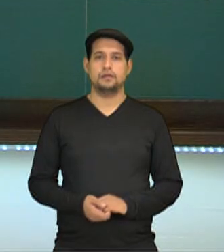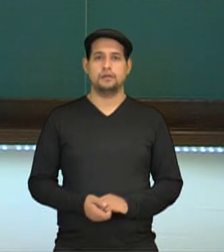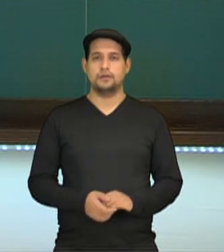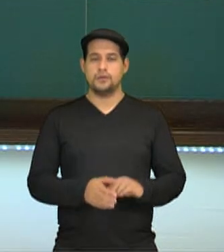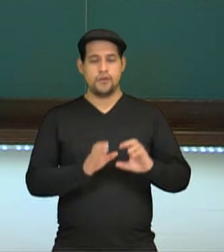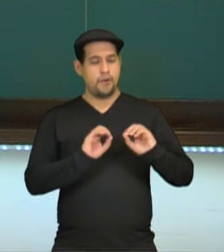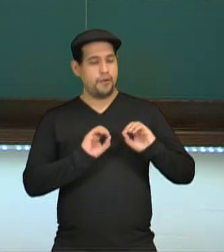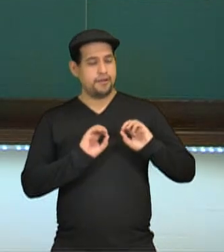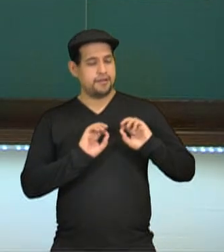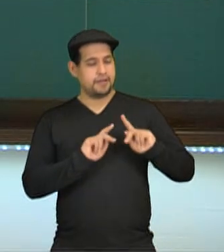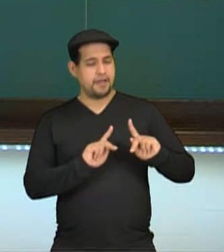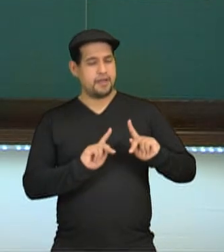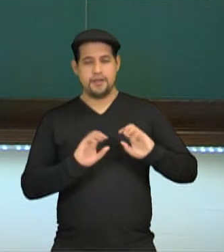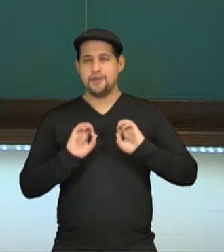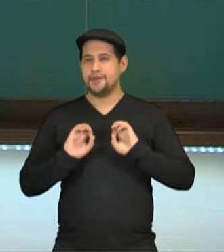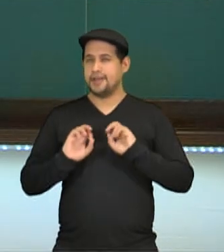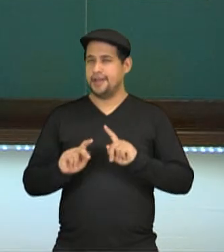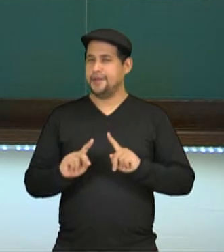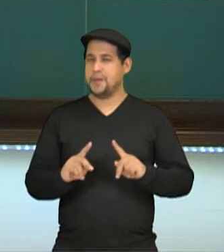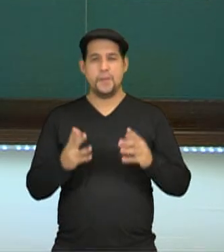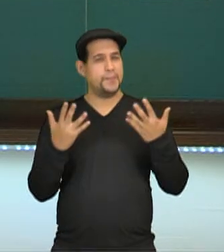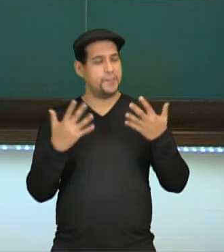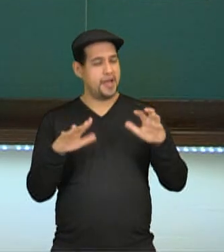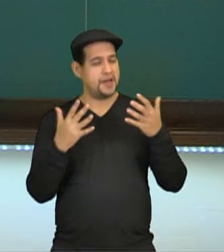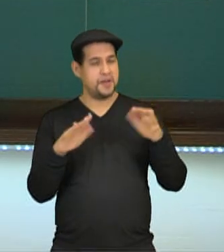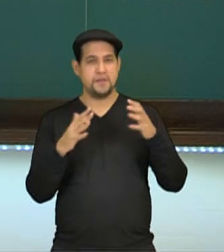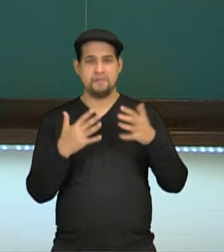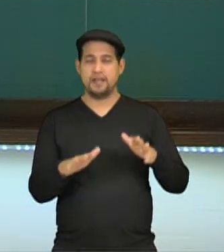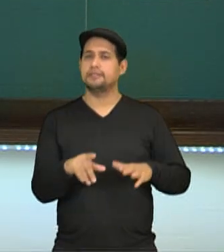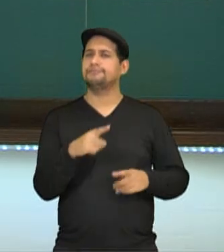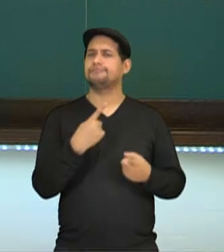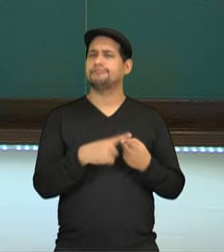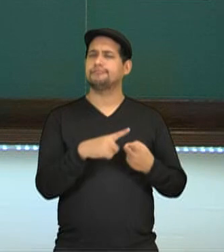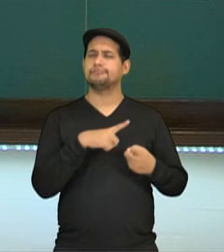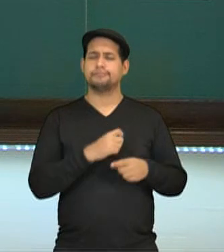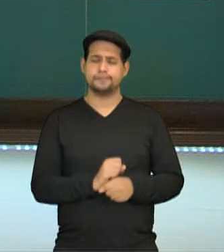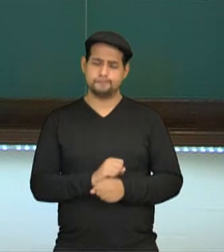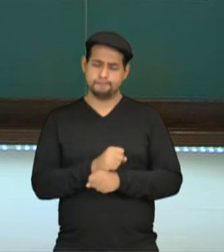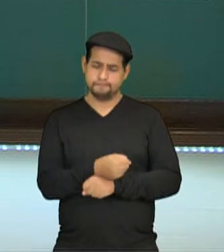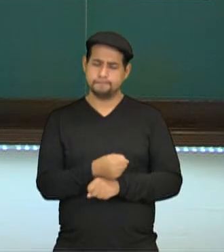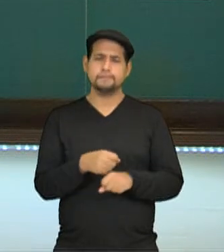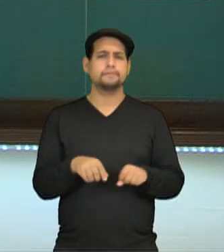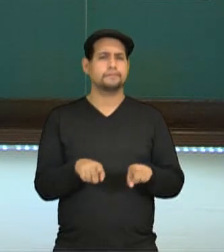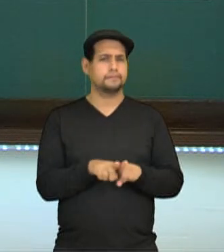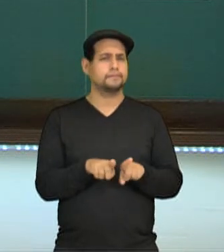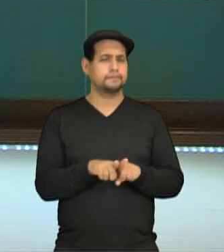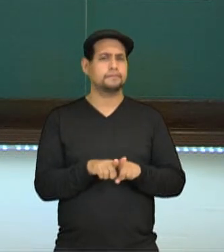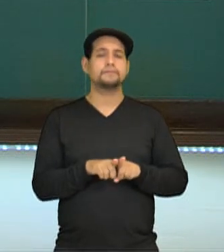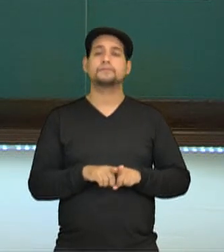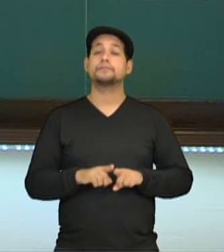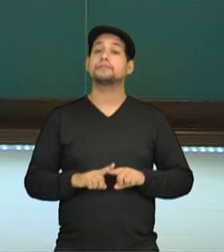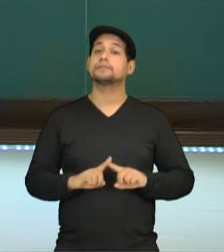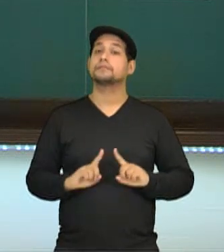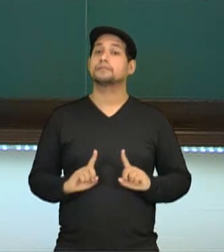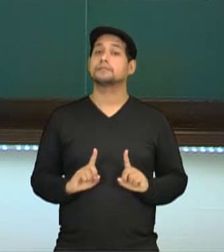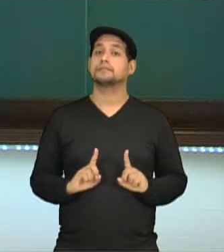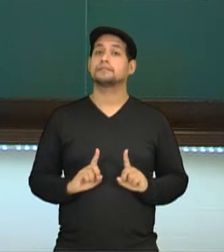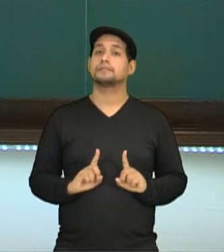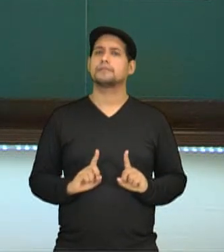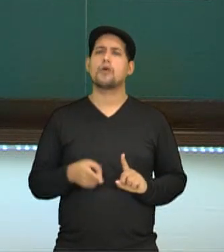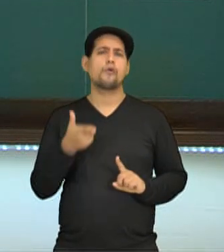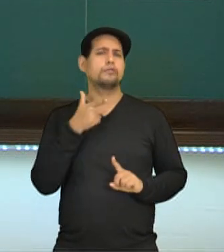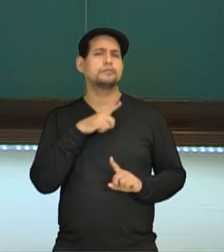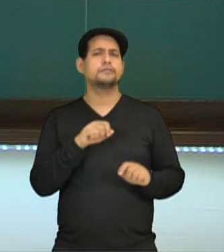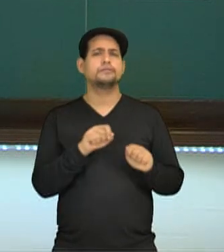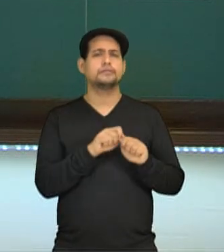Muito bem. Parabéns por você ter se esforçado e